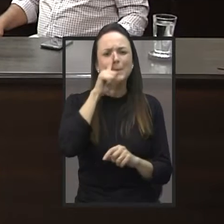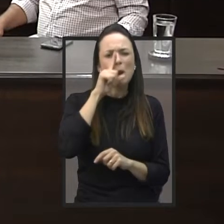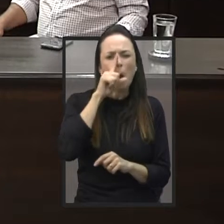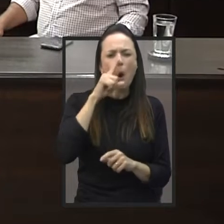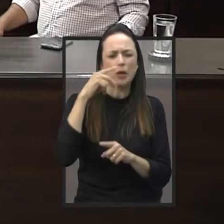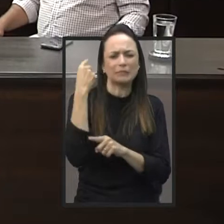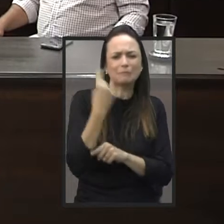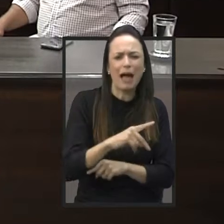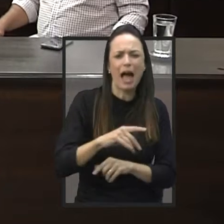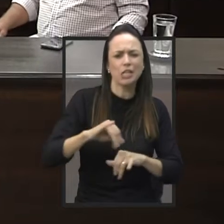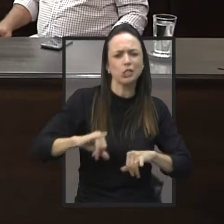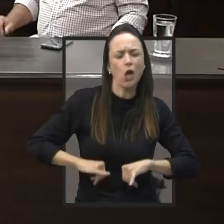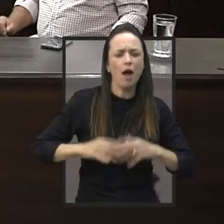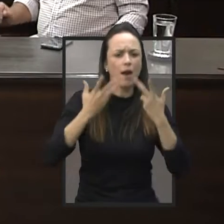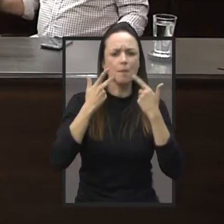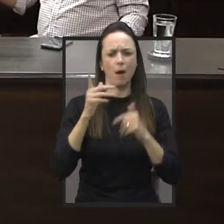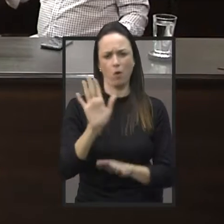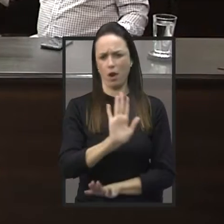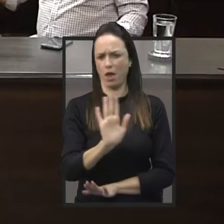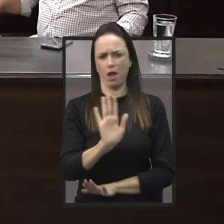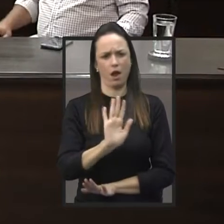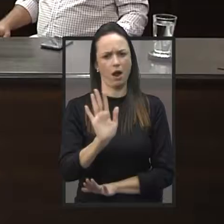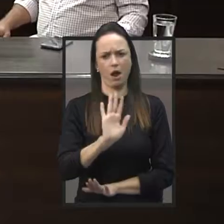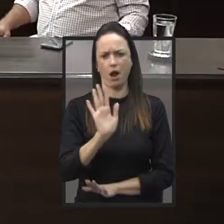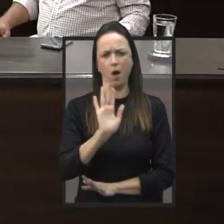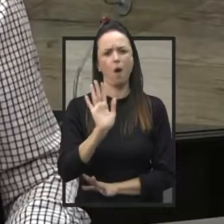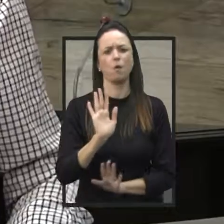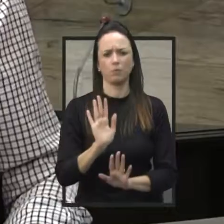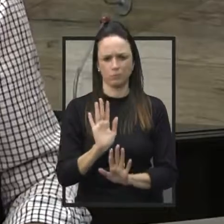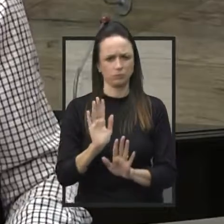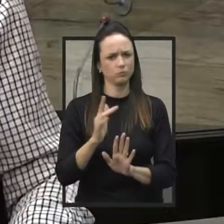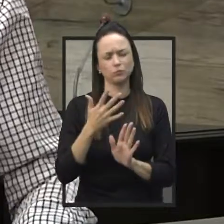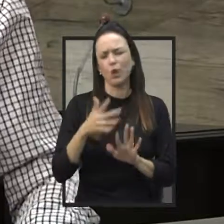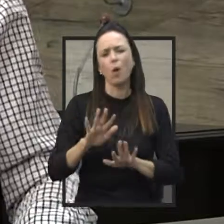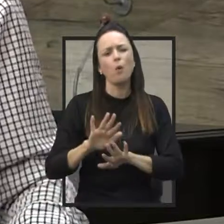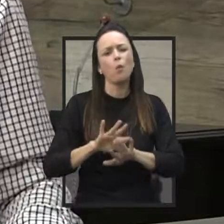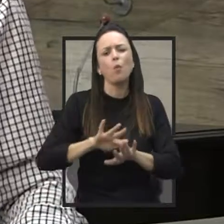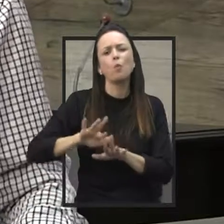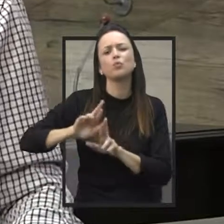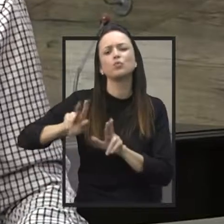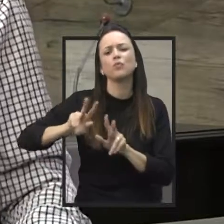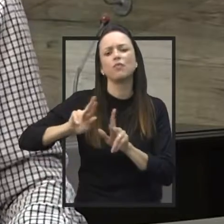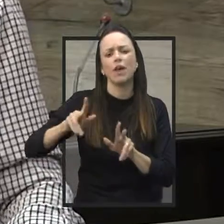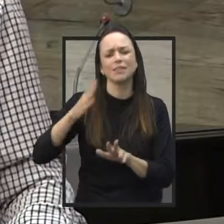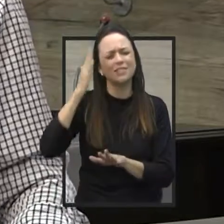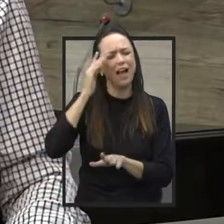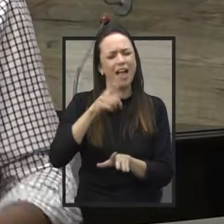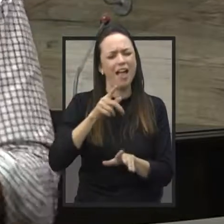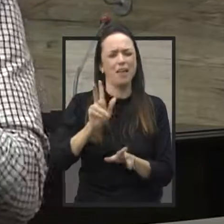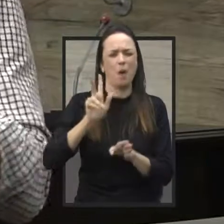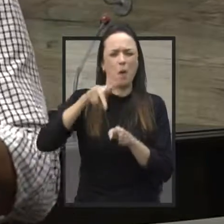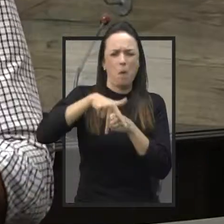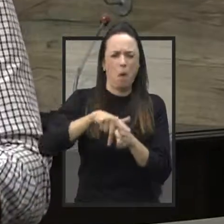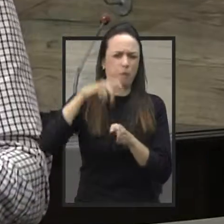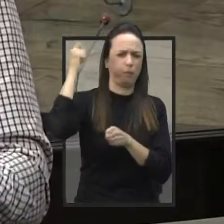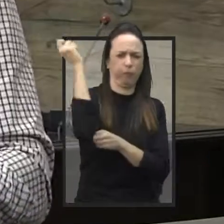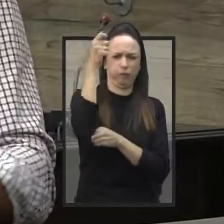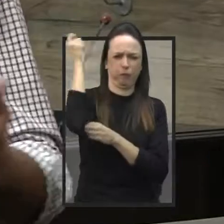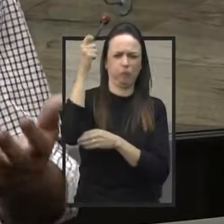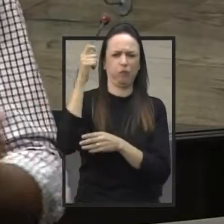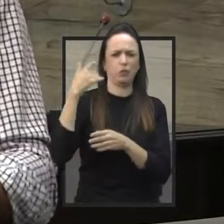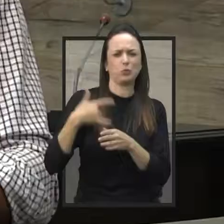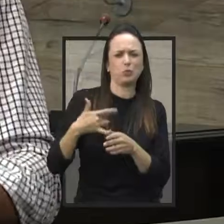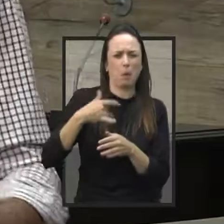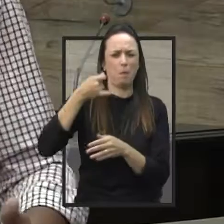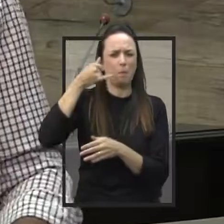maus tratos aos animais. Qualquer pessoa hoje sabe que isso já é coisa que está ficando passado, montaria, farra do boi.